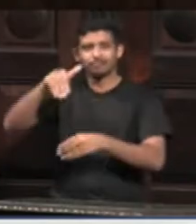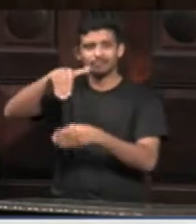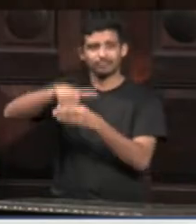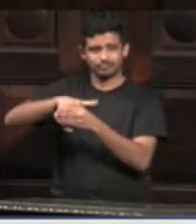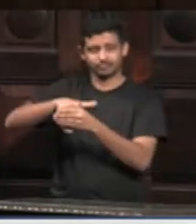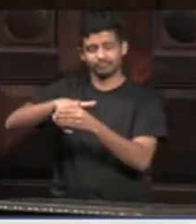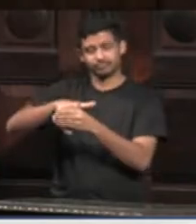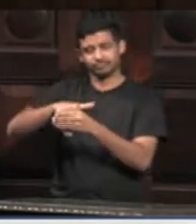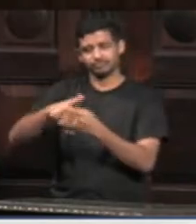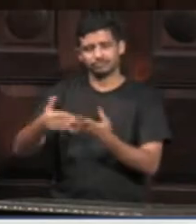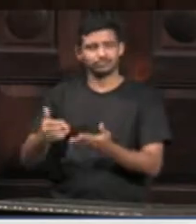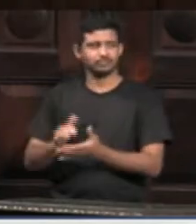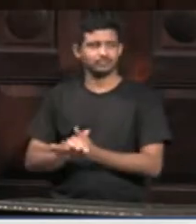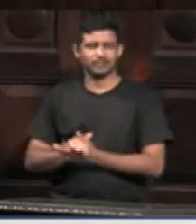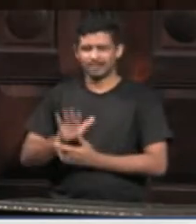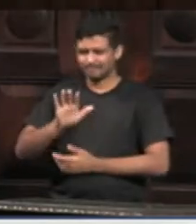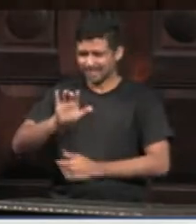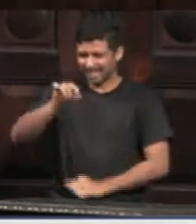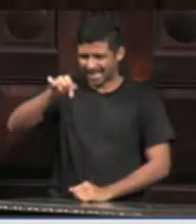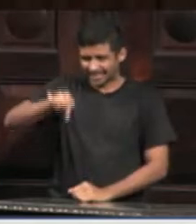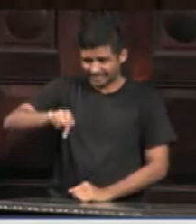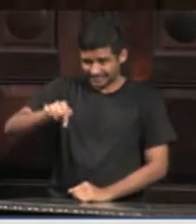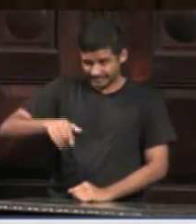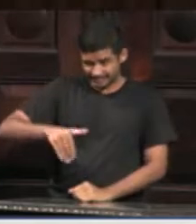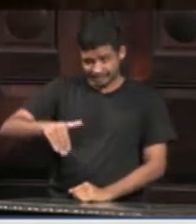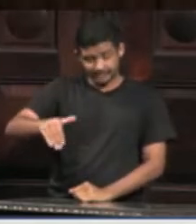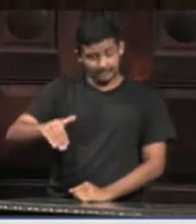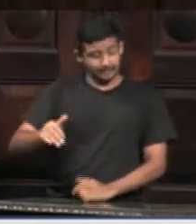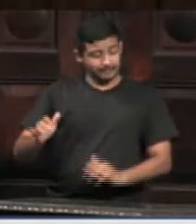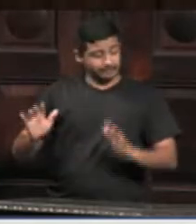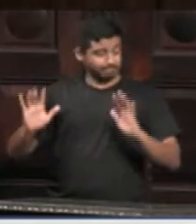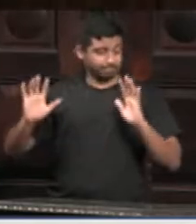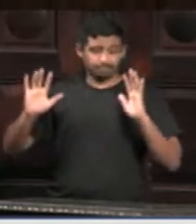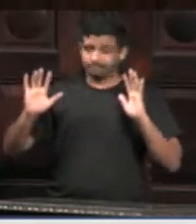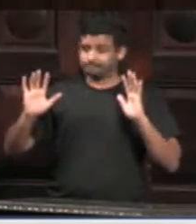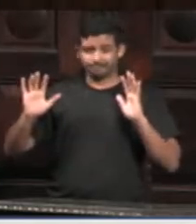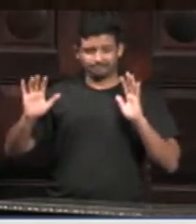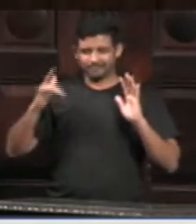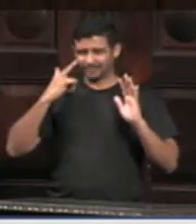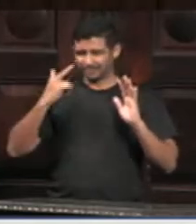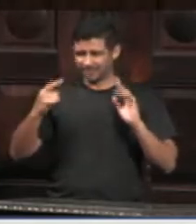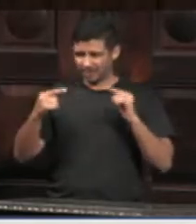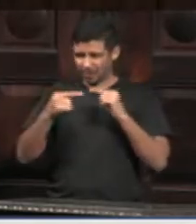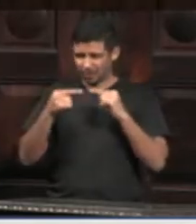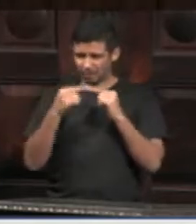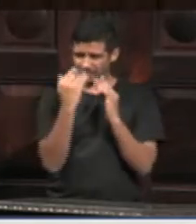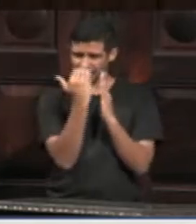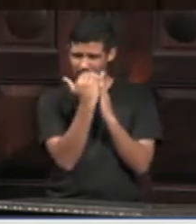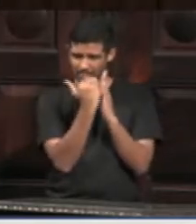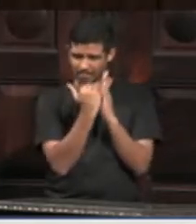do anterior. Mas só que esse realmente fugiu